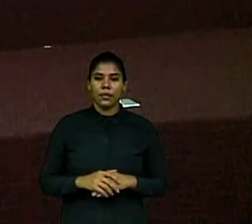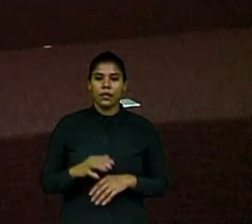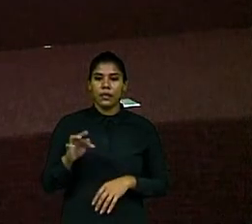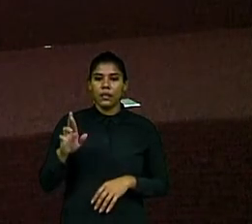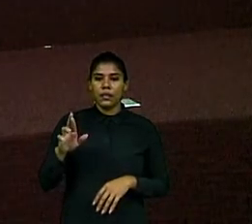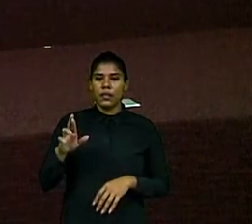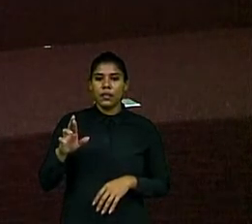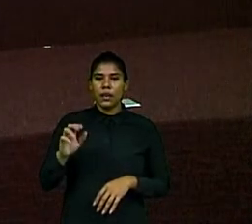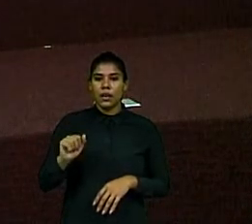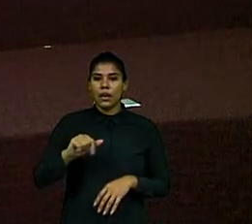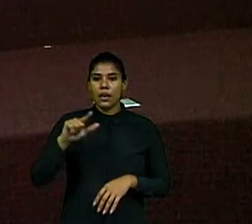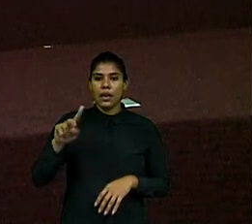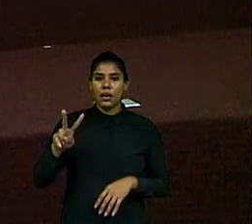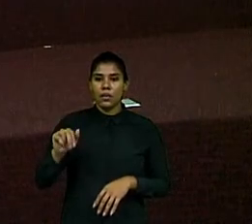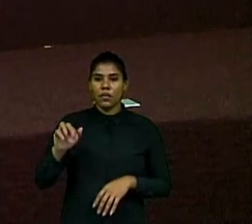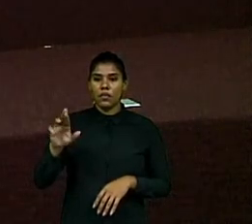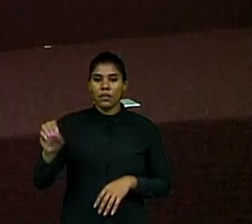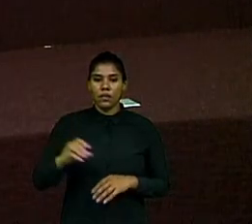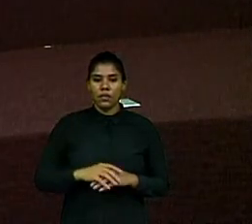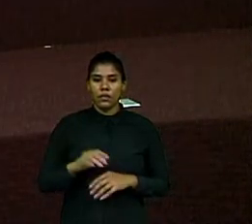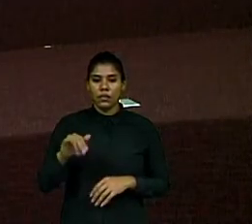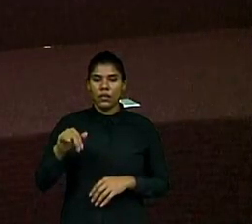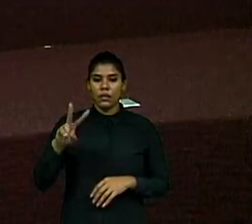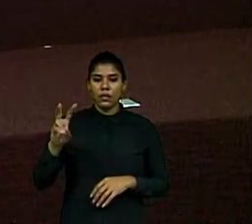Alvaro Lima Soares Francisco